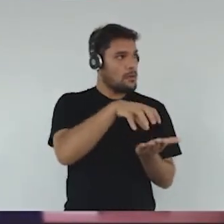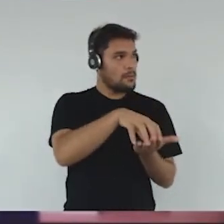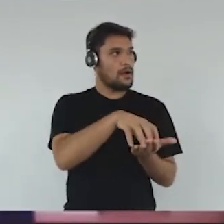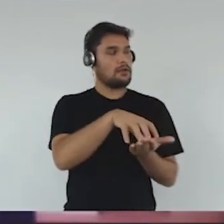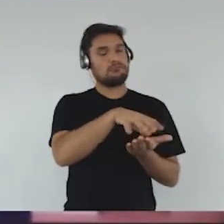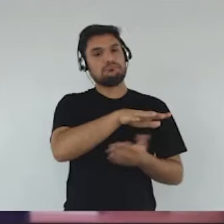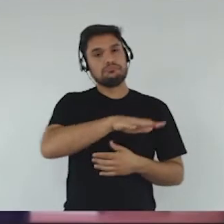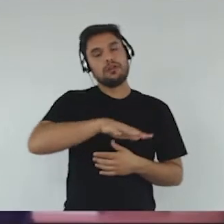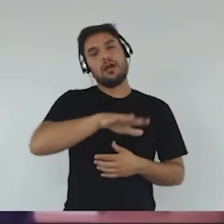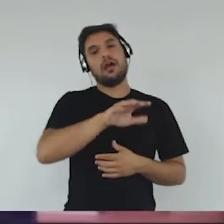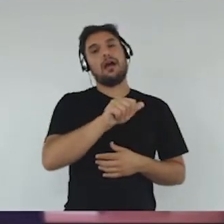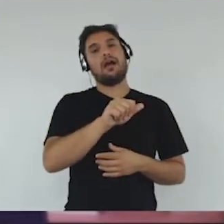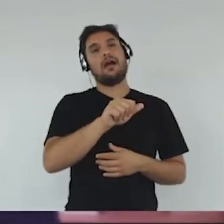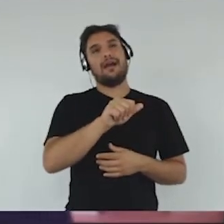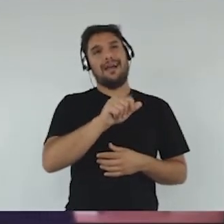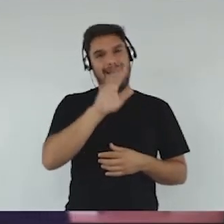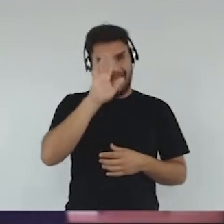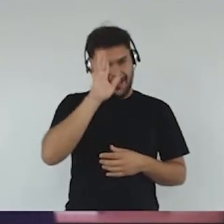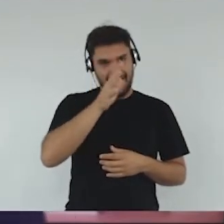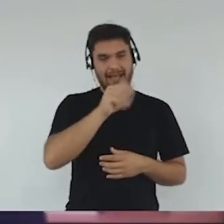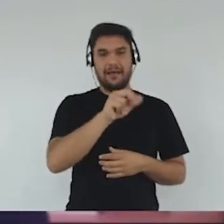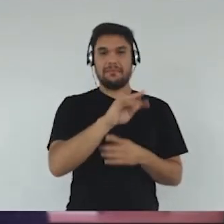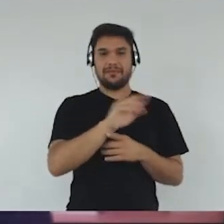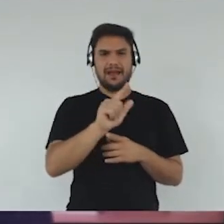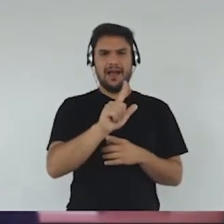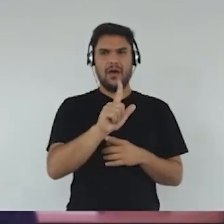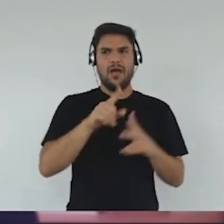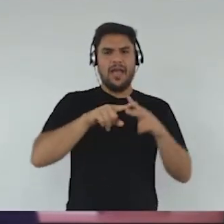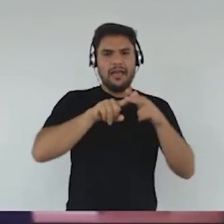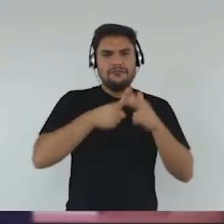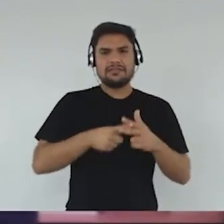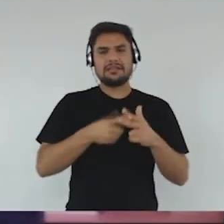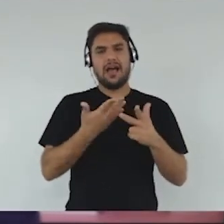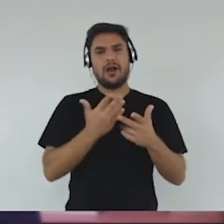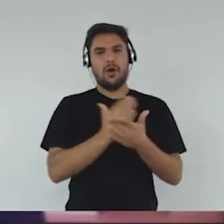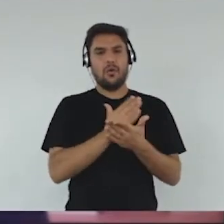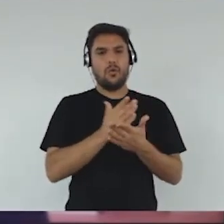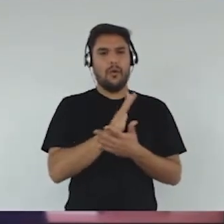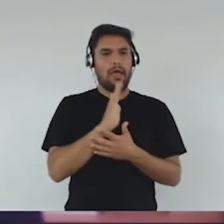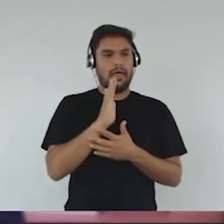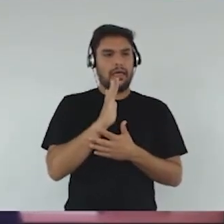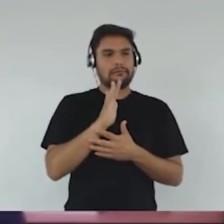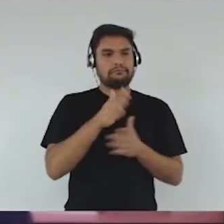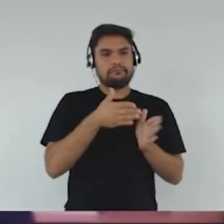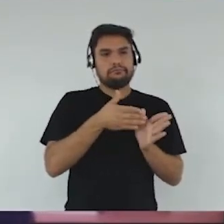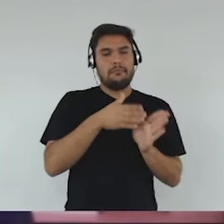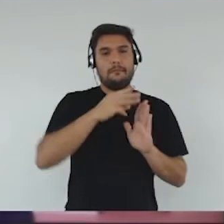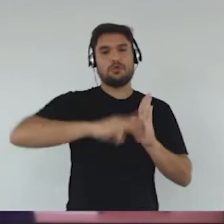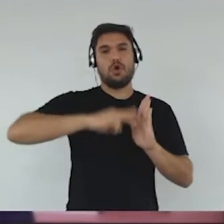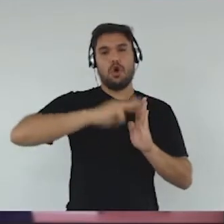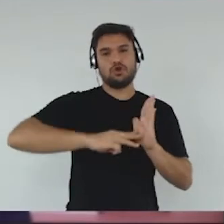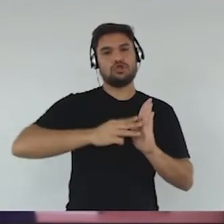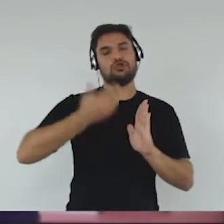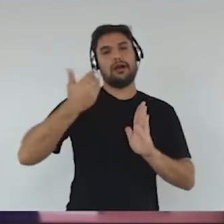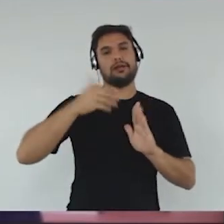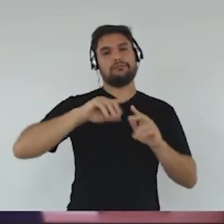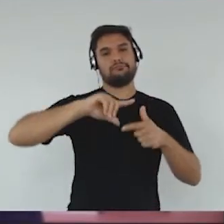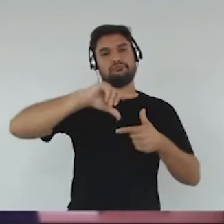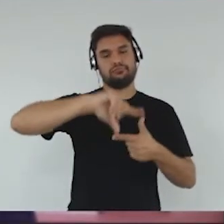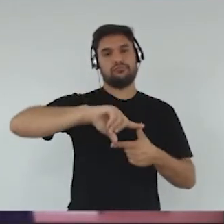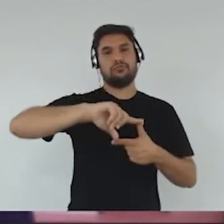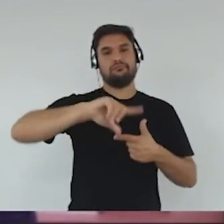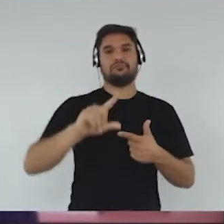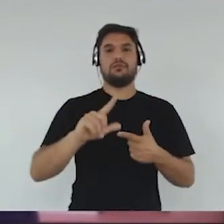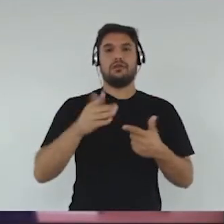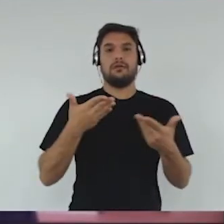tribunais arbitrais revisitaram práticas passadas para garantir a contínua eficiência e a adequação